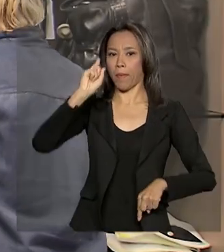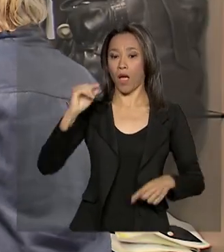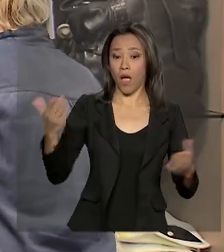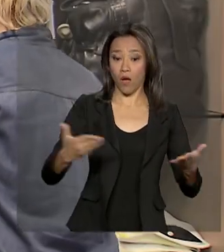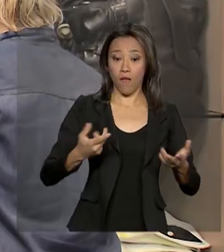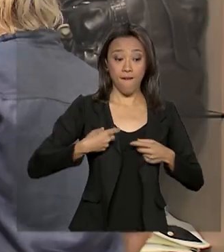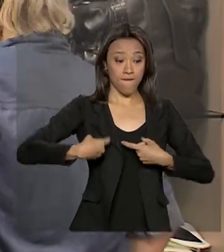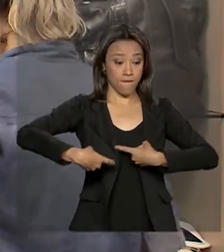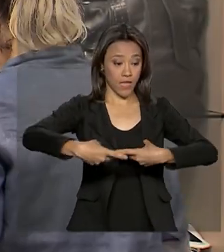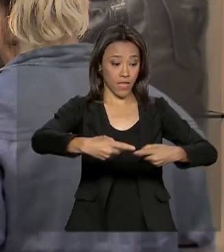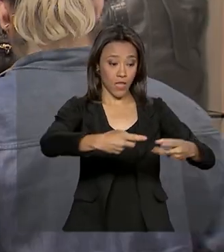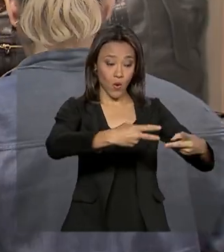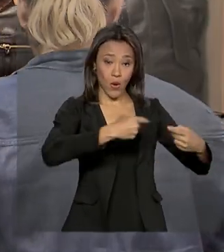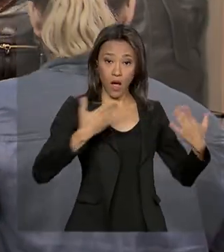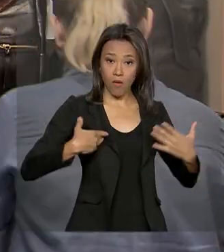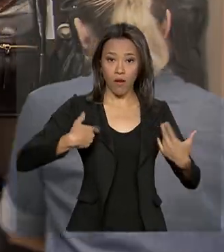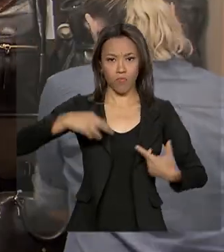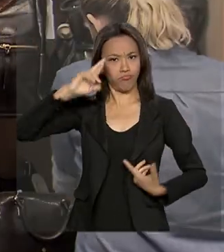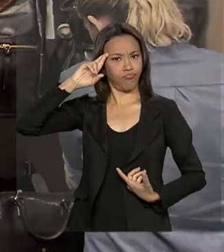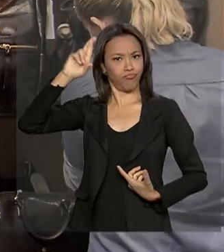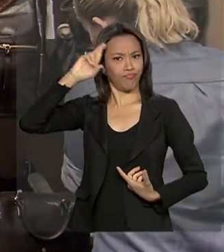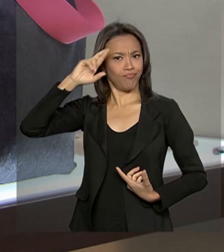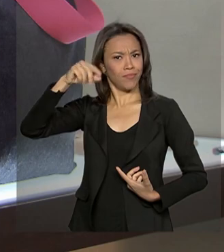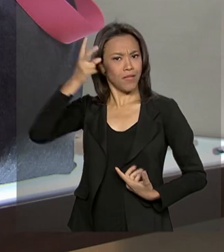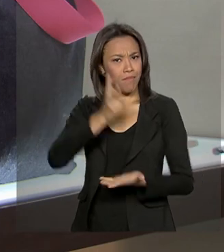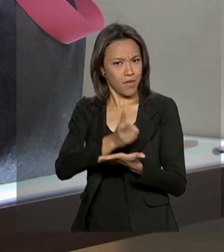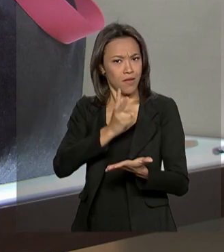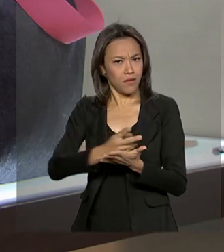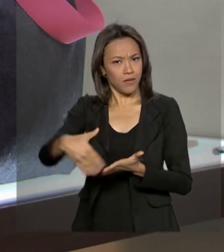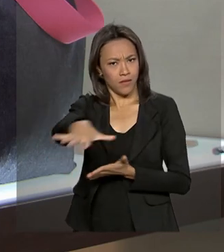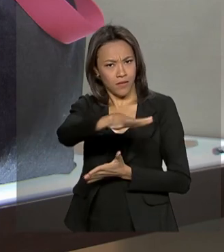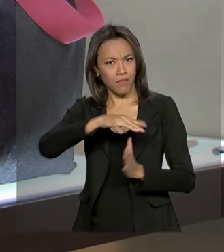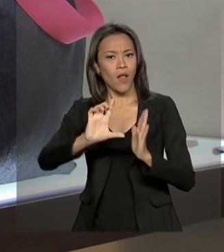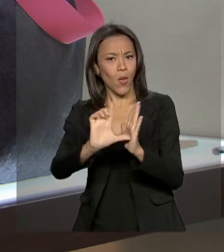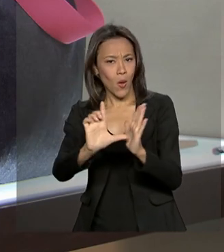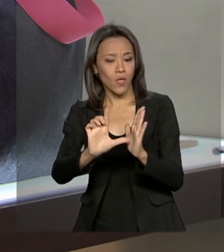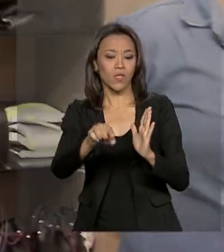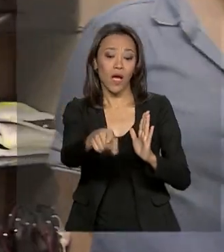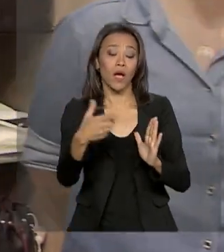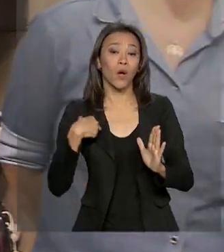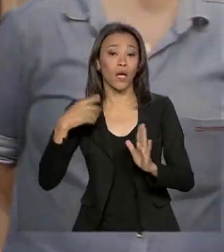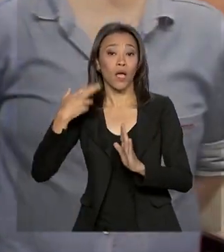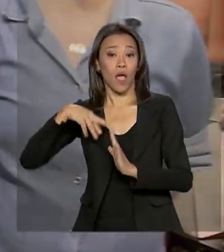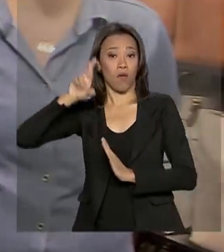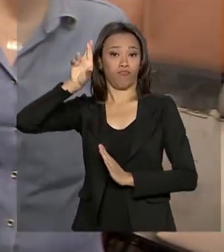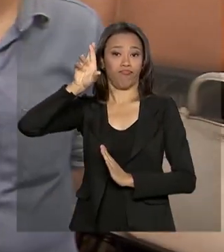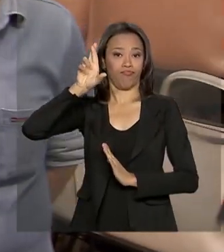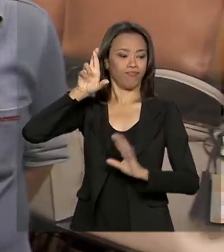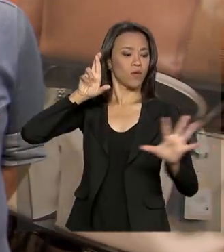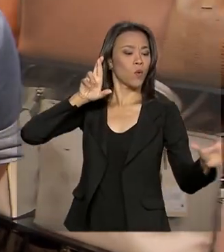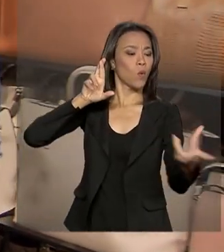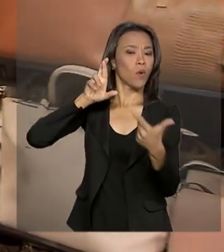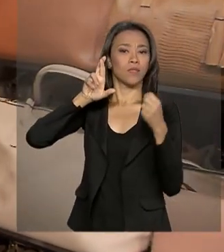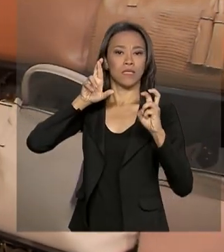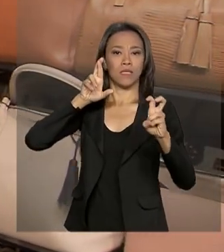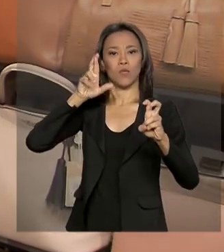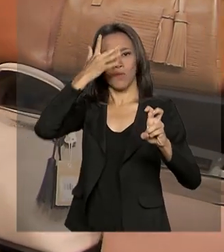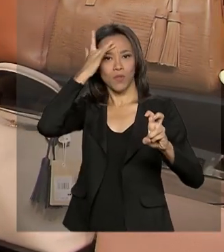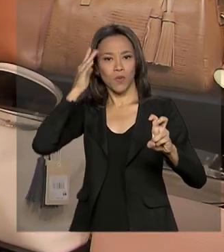de vendedora a gerente na nova loja da rede agora cuida de uma equipe formada por cinco pessoas